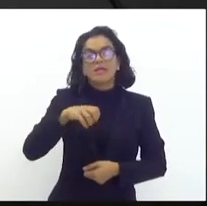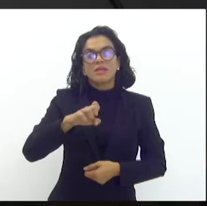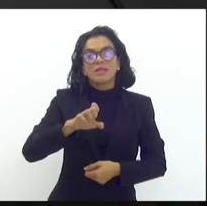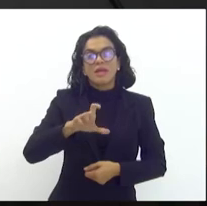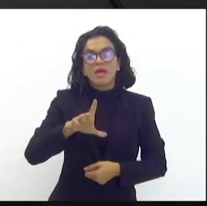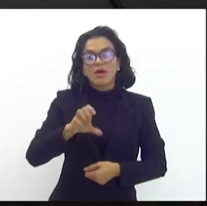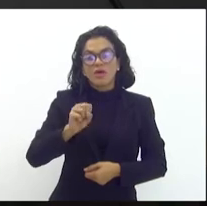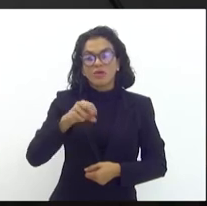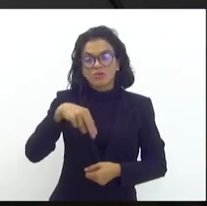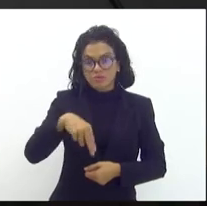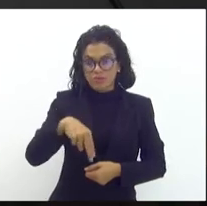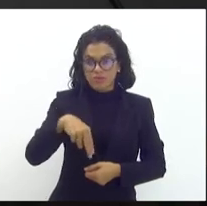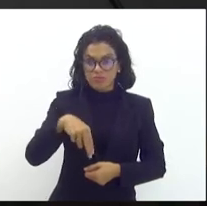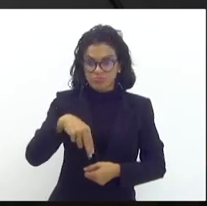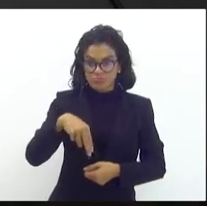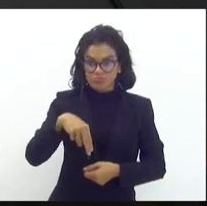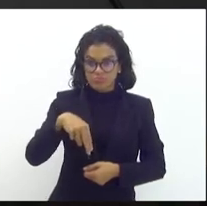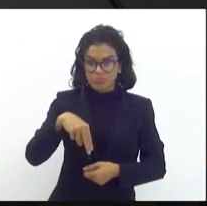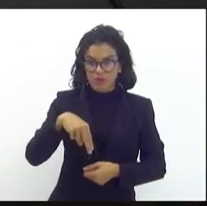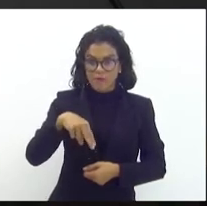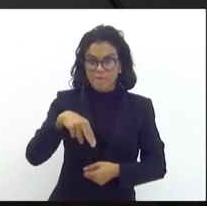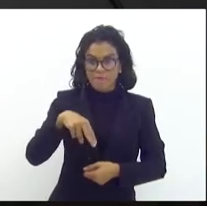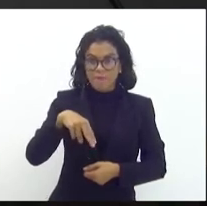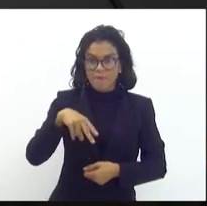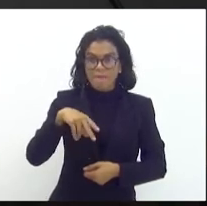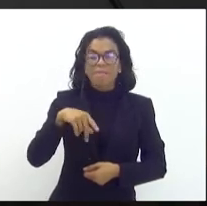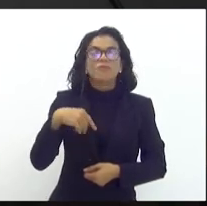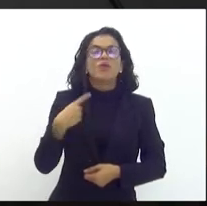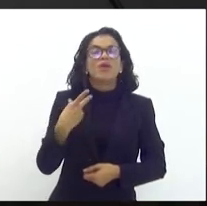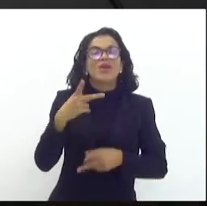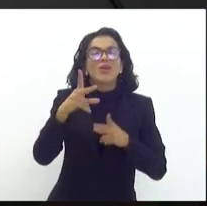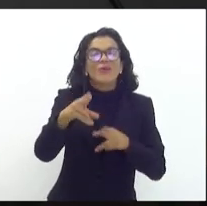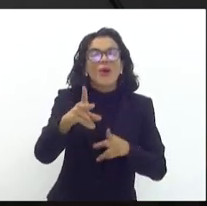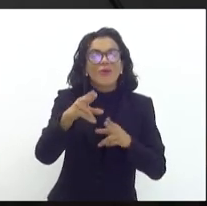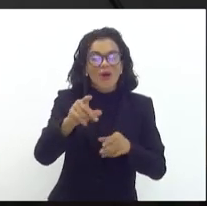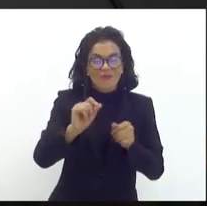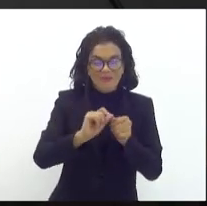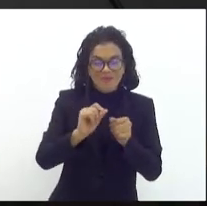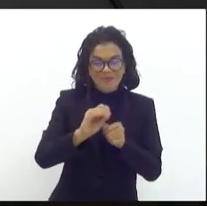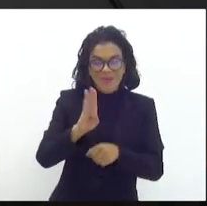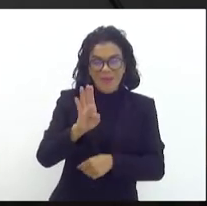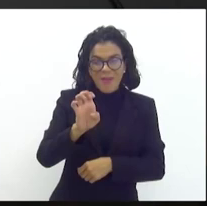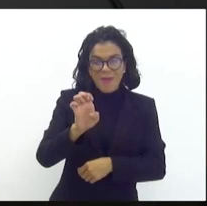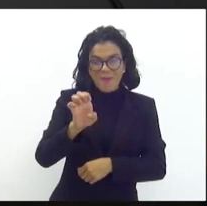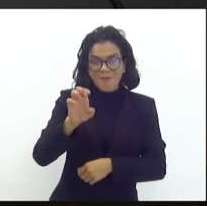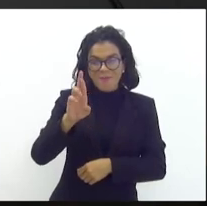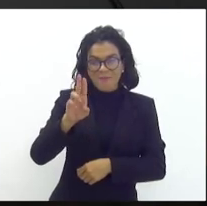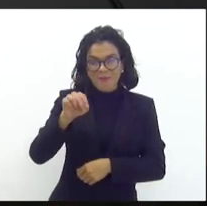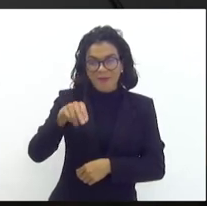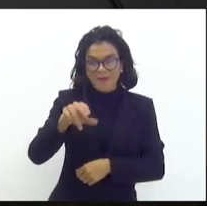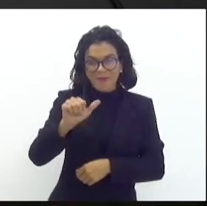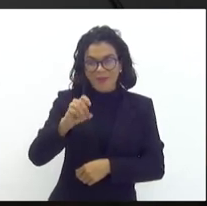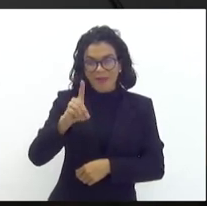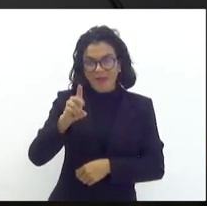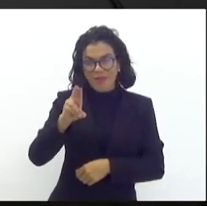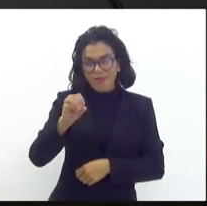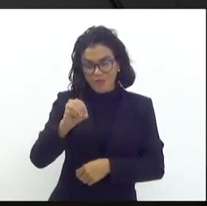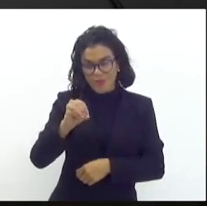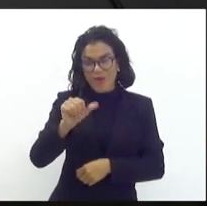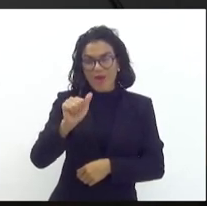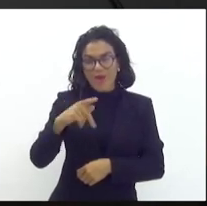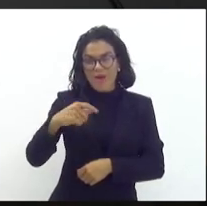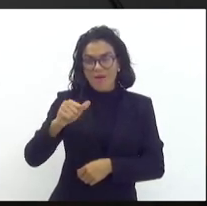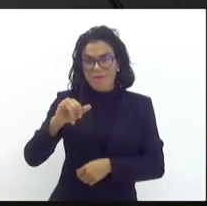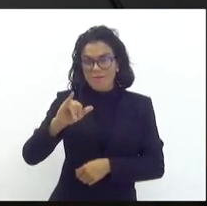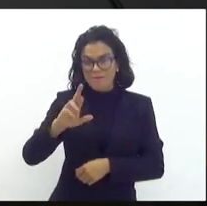quem quiser a gente vai fazer como a gente fez com Bernardo ap entendeu pessoal vai se inscrevendo e toca